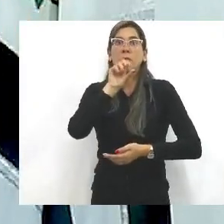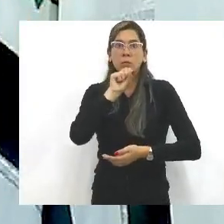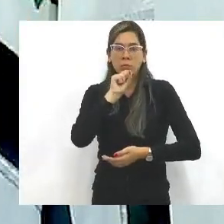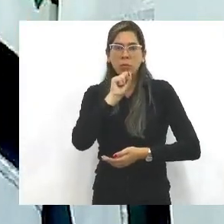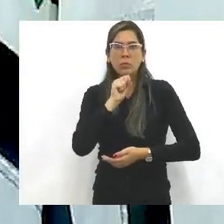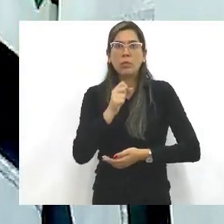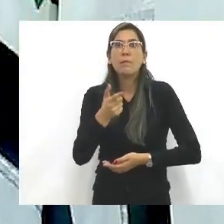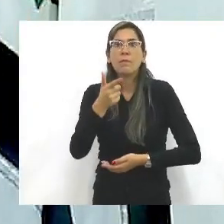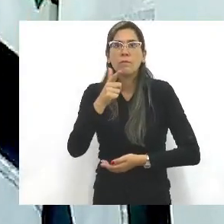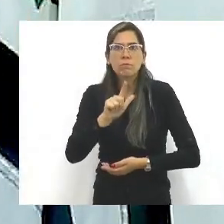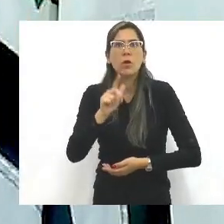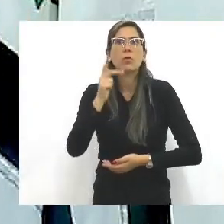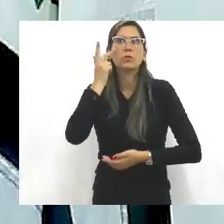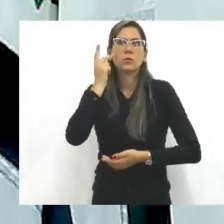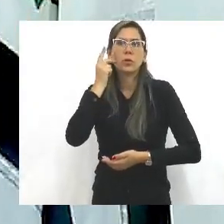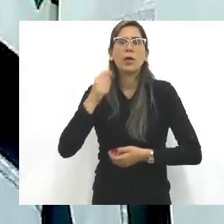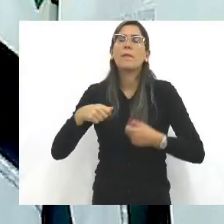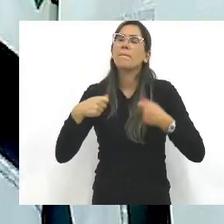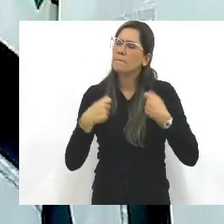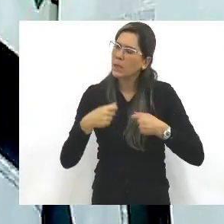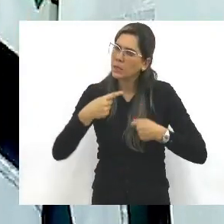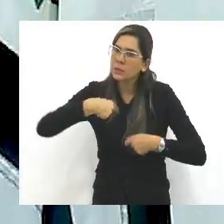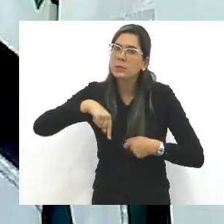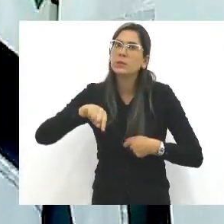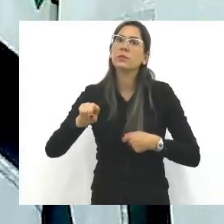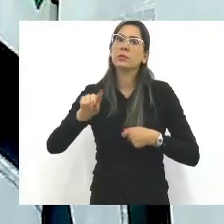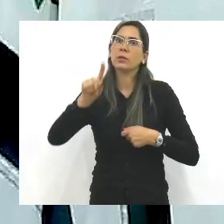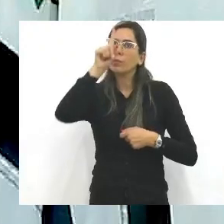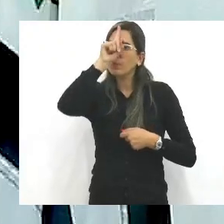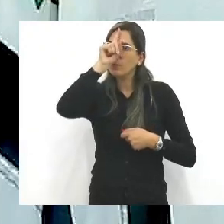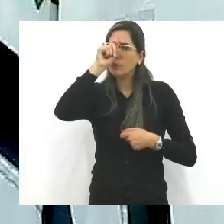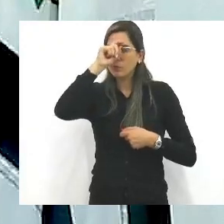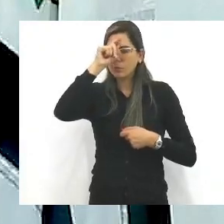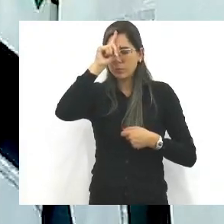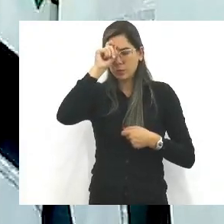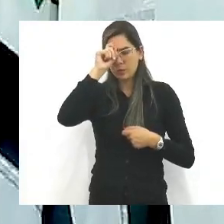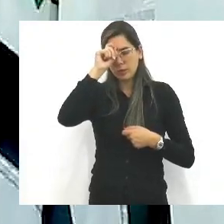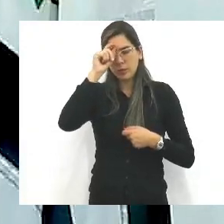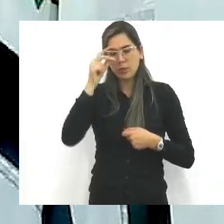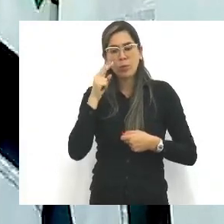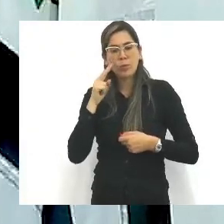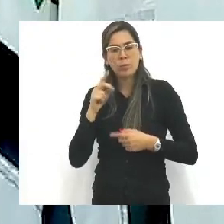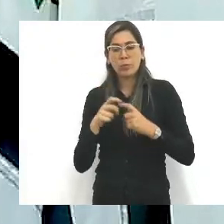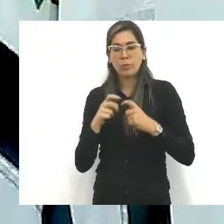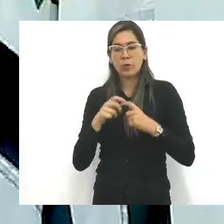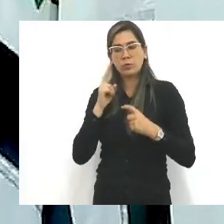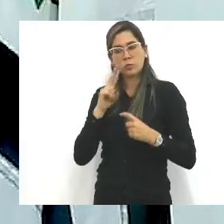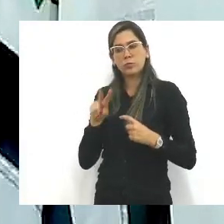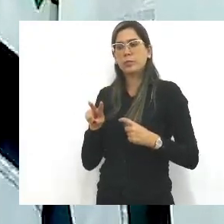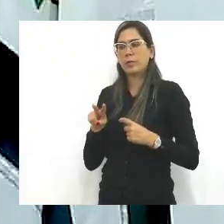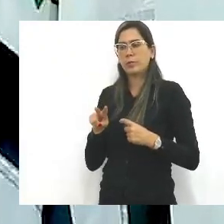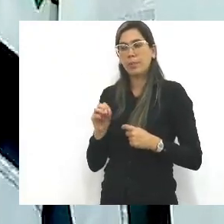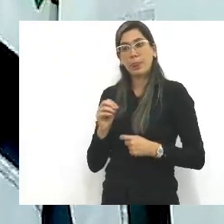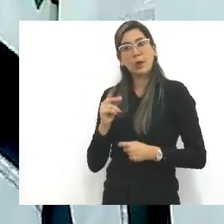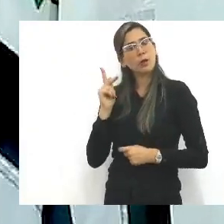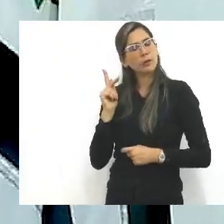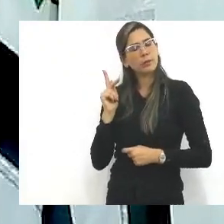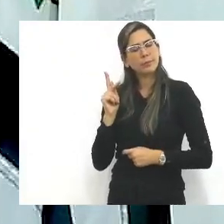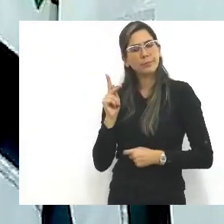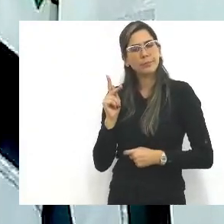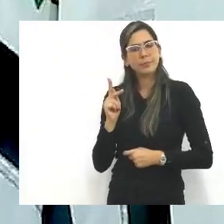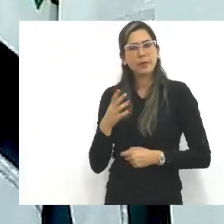adulto volte à normalidade, tem que ser encaminhado para um hospital, para ser avaliado por um médico. Ok? Então, essa foi a